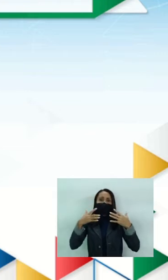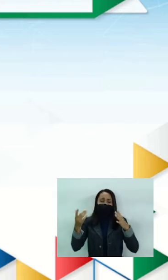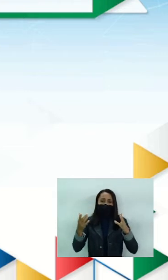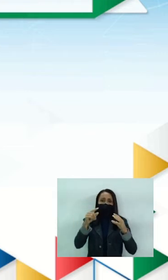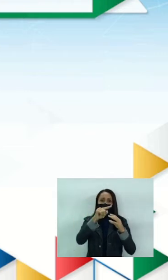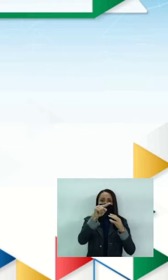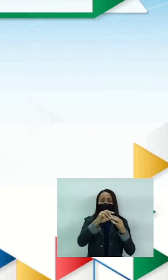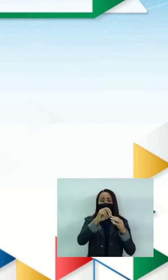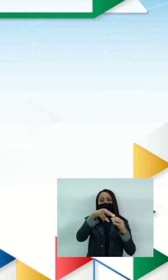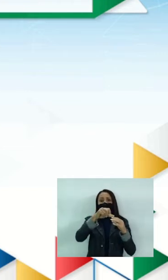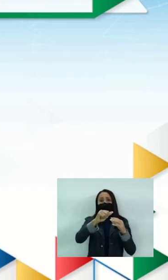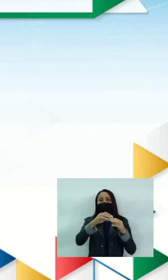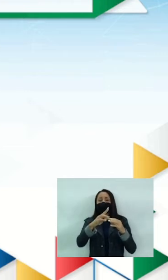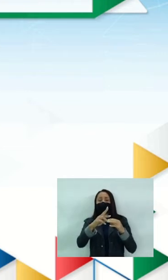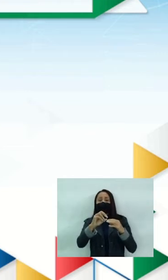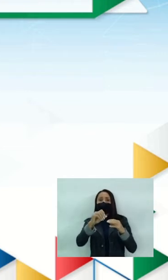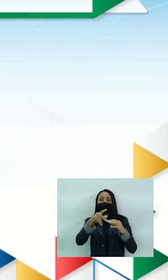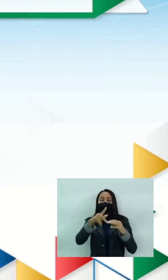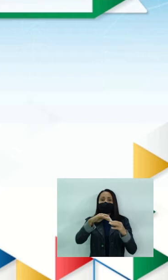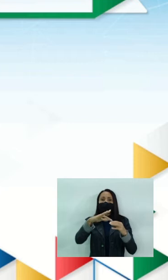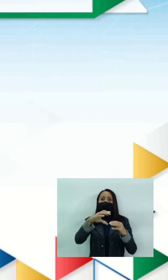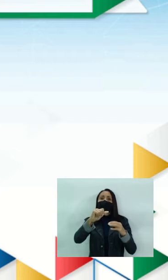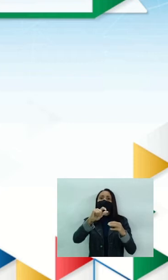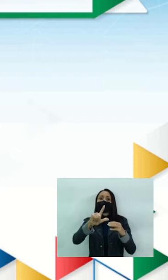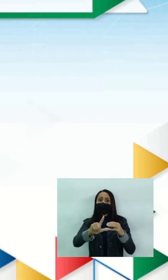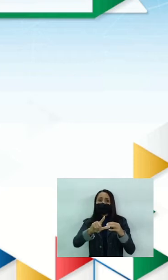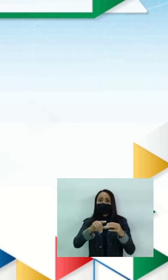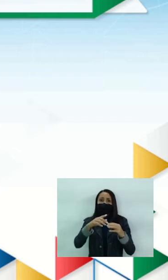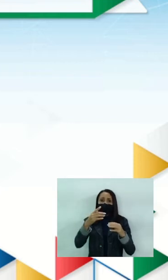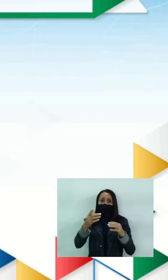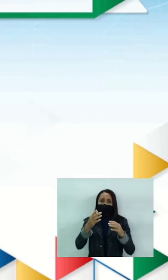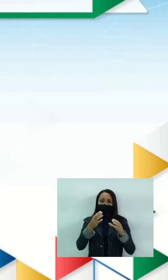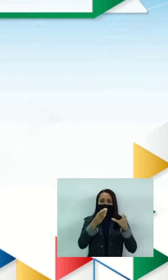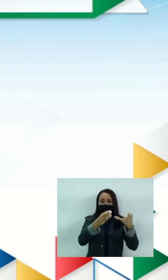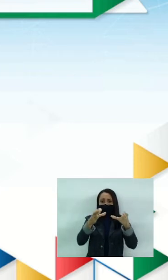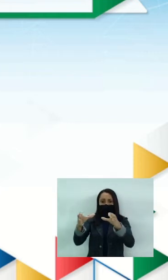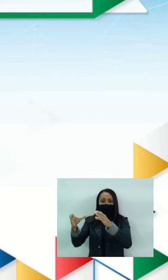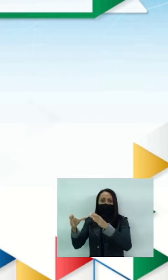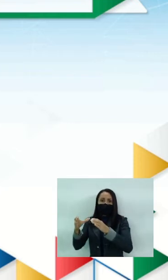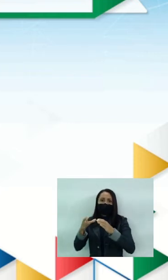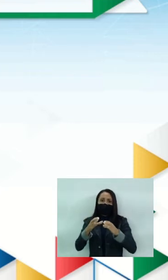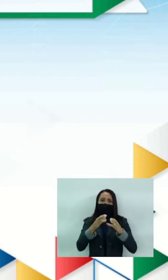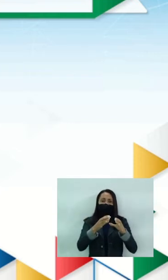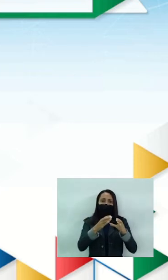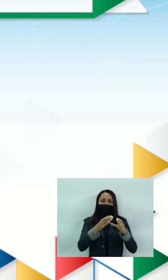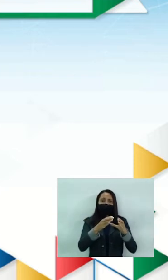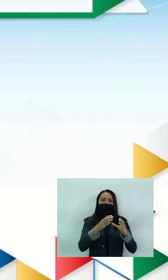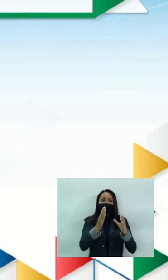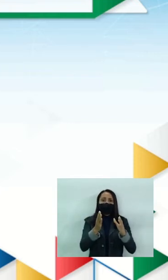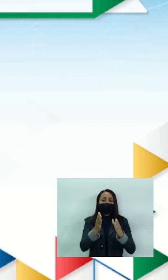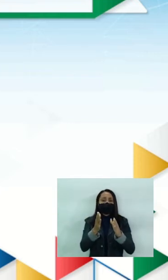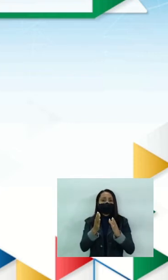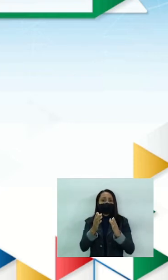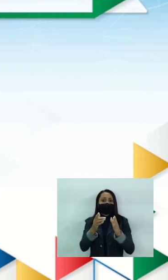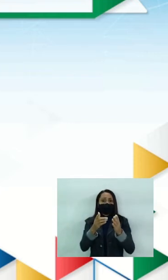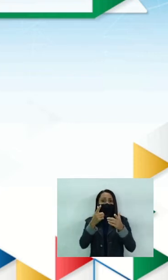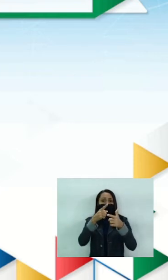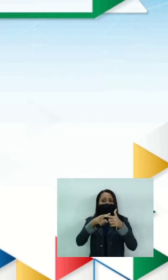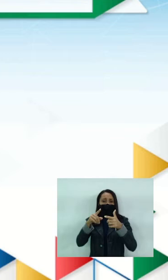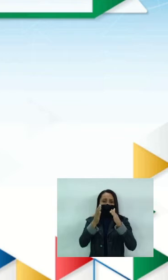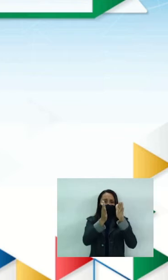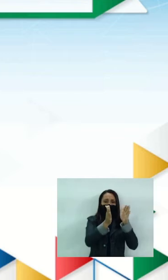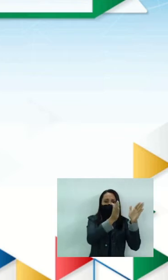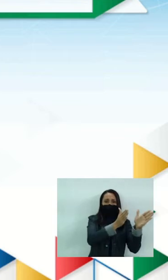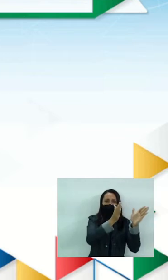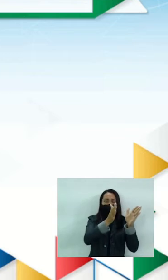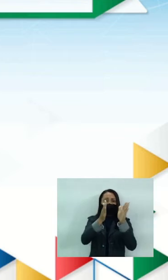tá certo? Que é quente e intertropical. As regiões entre os trópicos e os polos são divididas em duas regiões climáticas, sendo